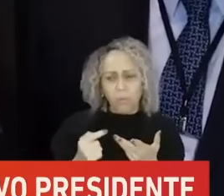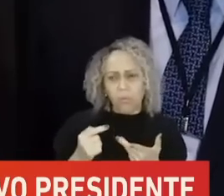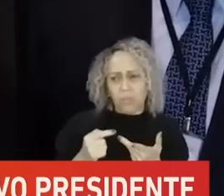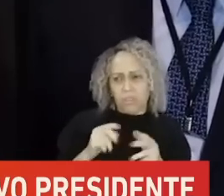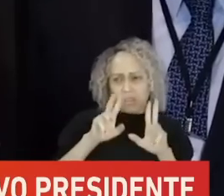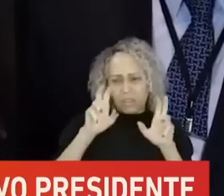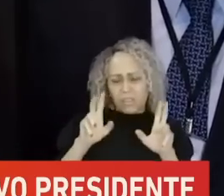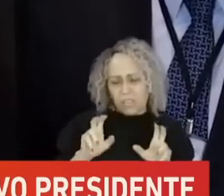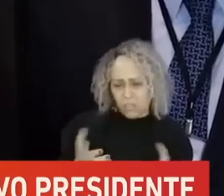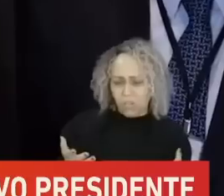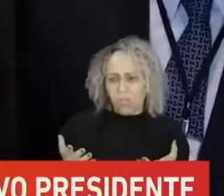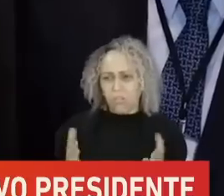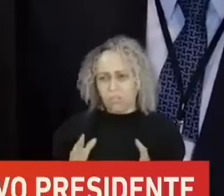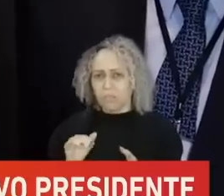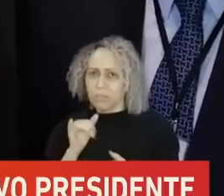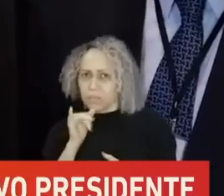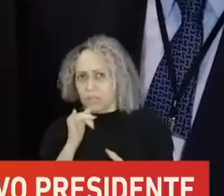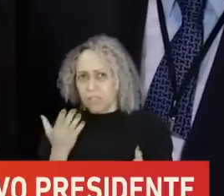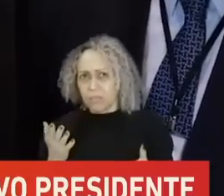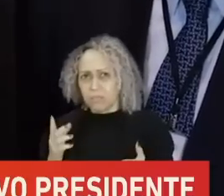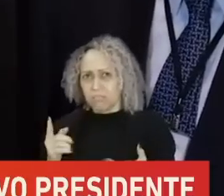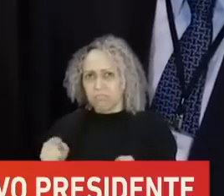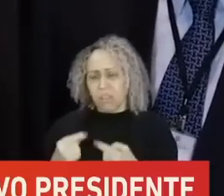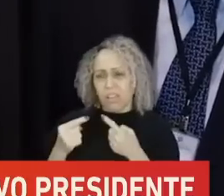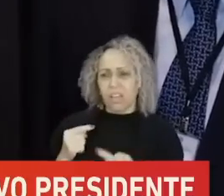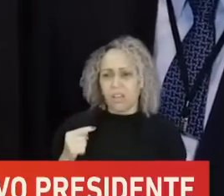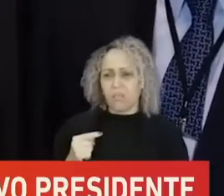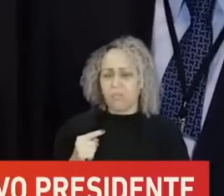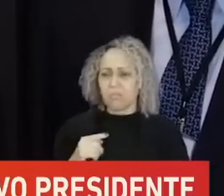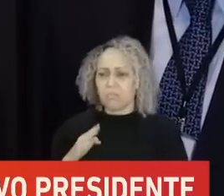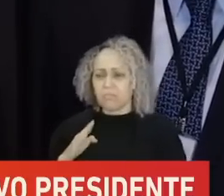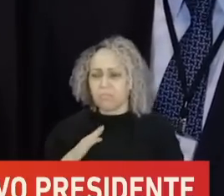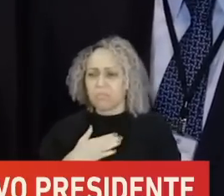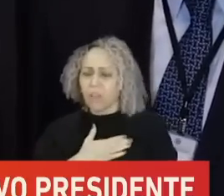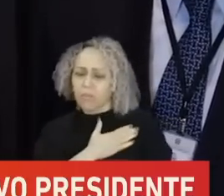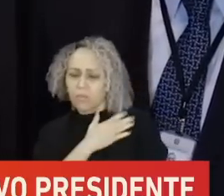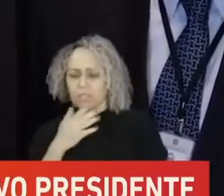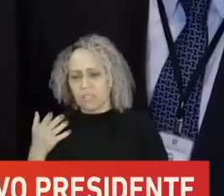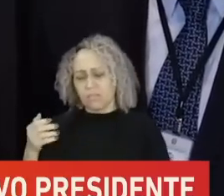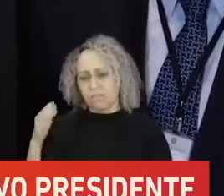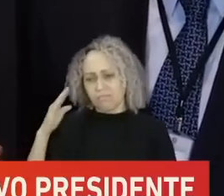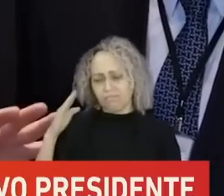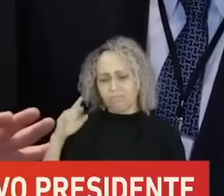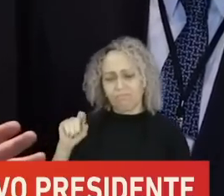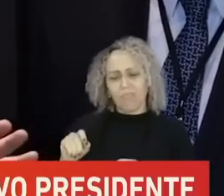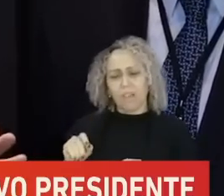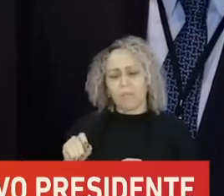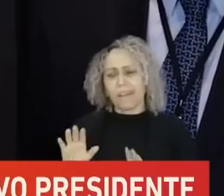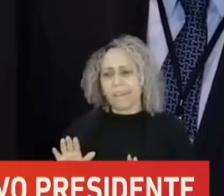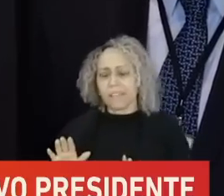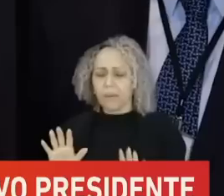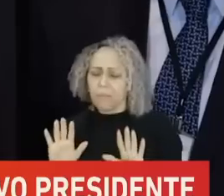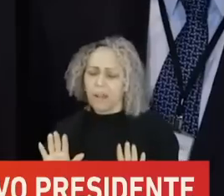as notícias previsíveis de má utilização dos recursos do BNDES,